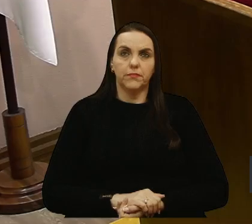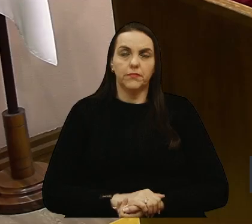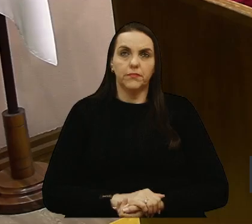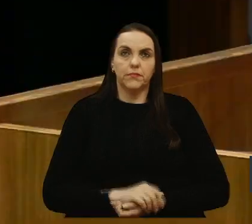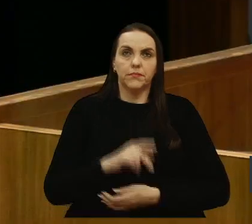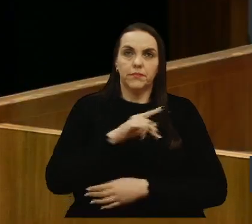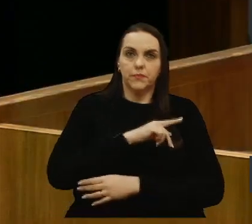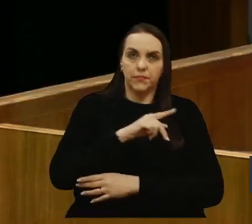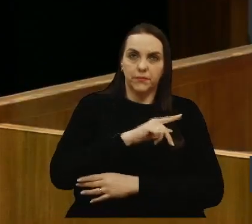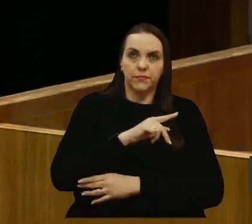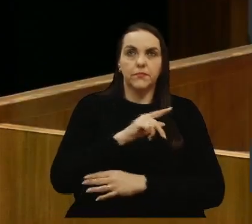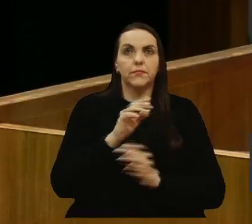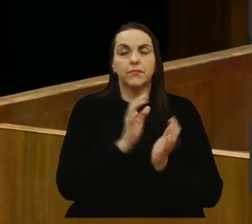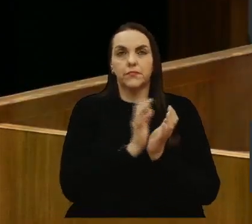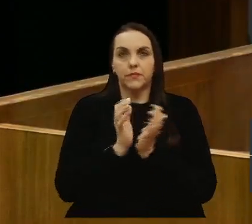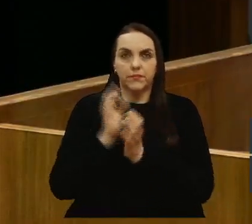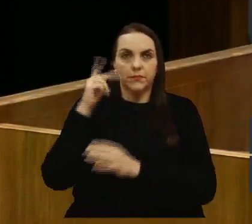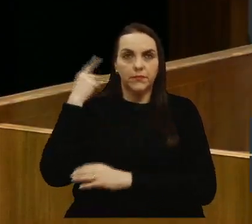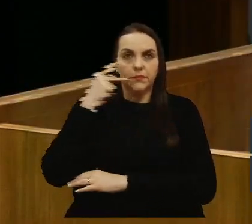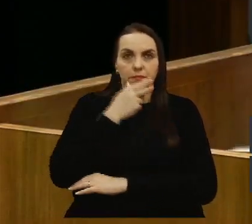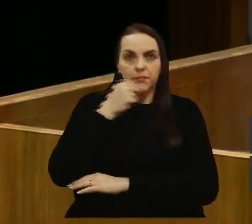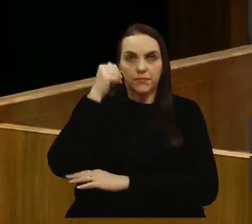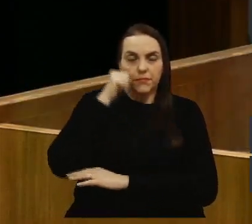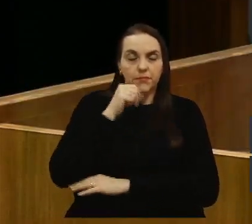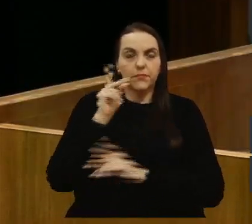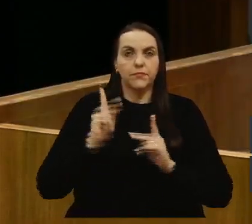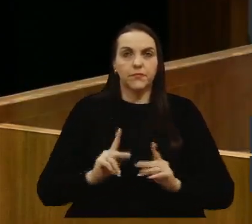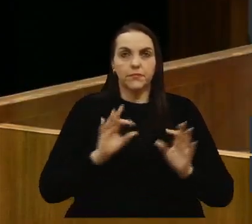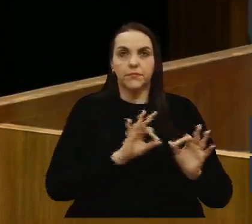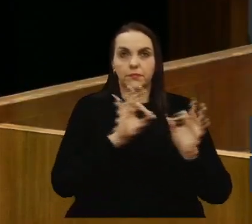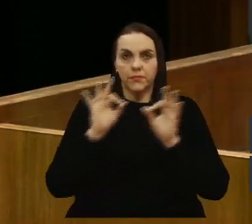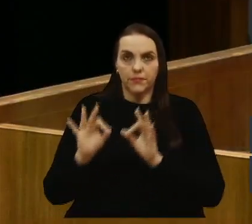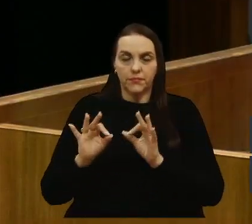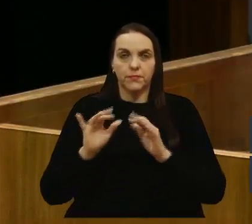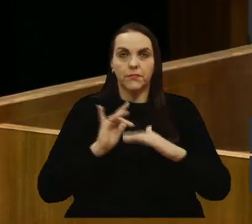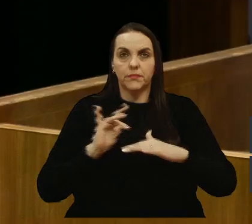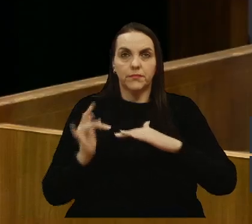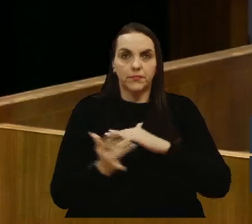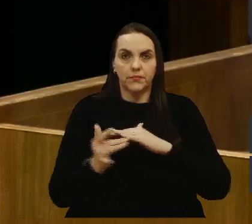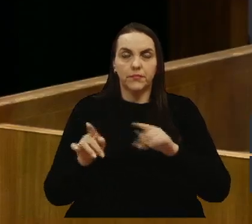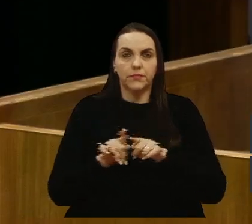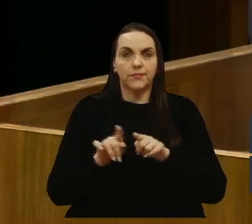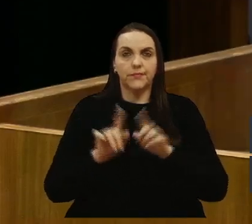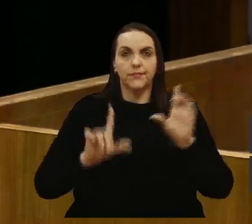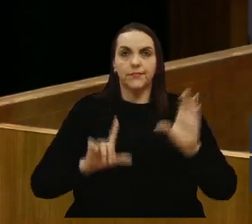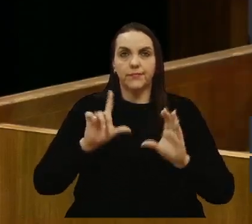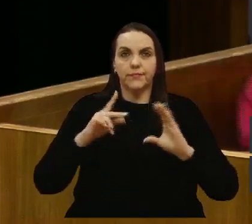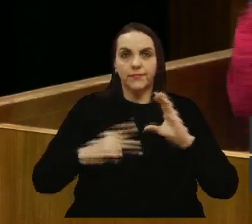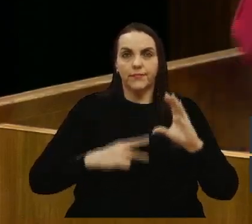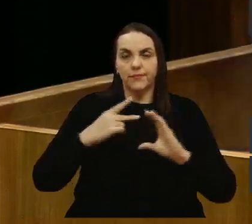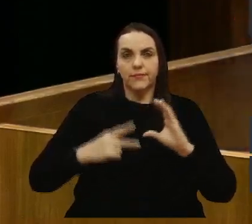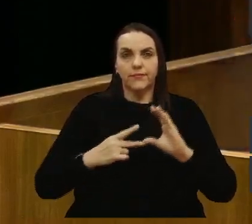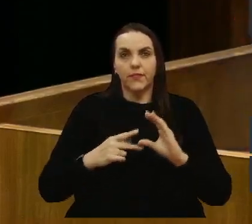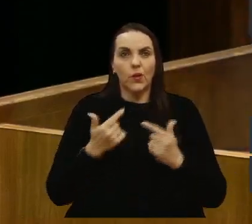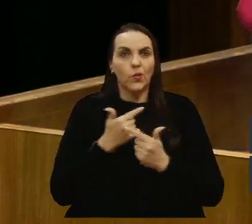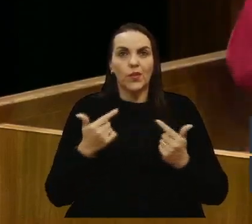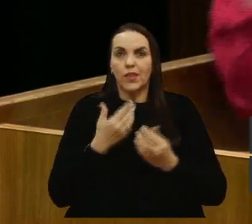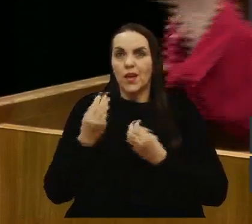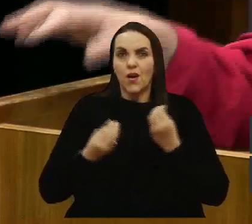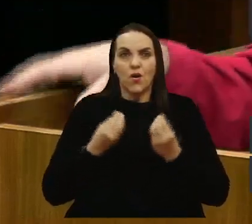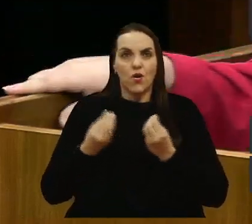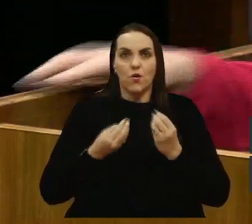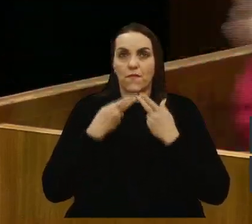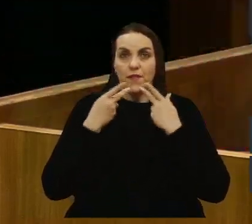senhora presidente, senhores vereadores, pessoal que nos assiste também através da rede social e também da TV Câmara. Não tem como a gente não falar